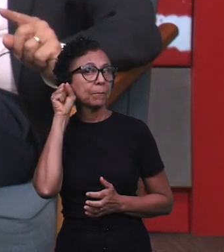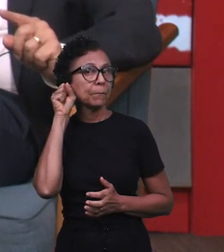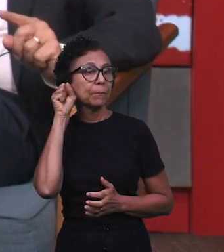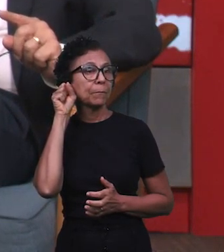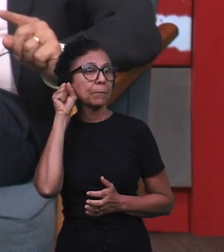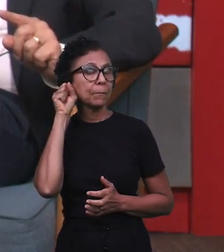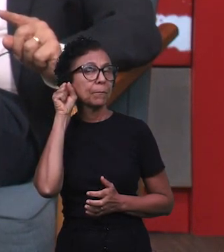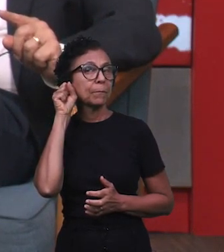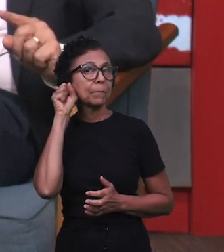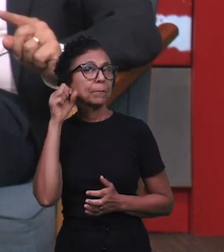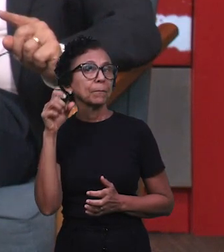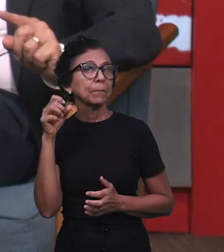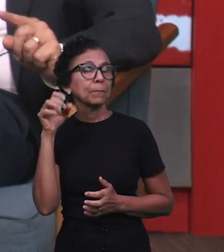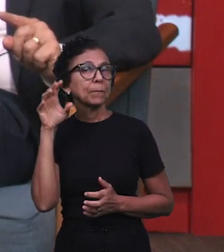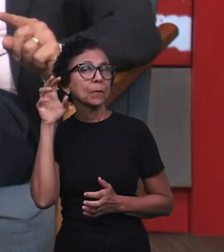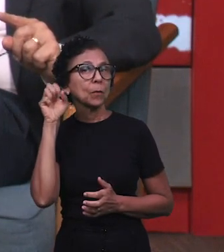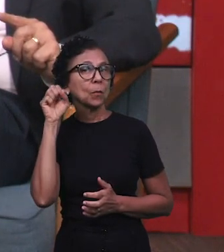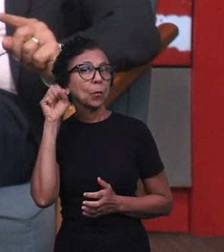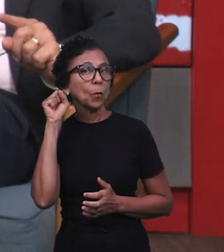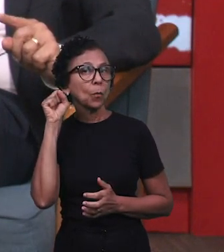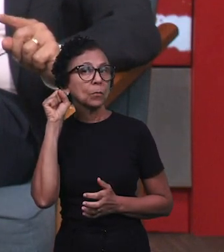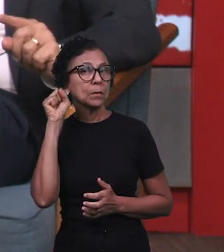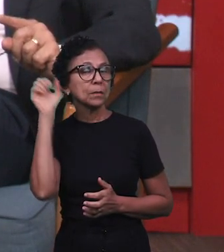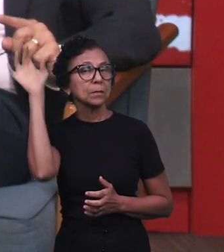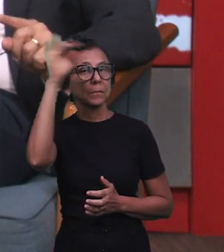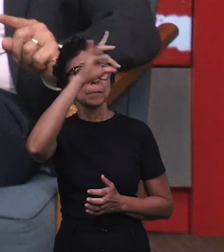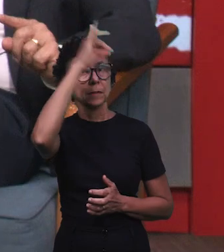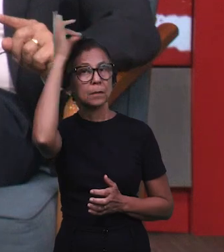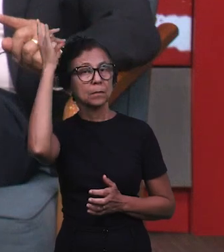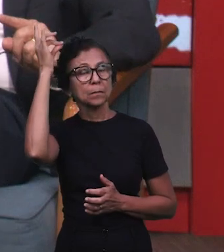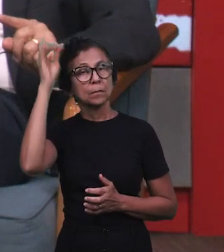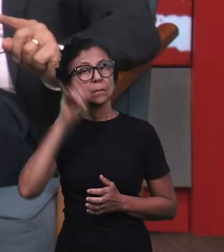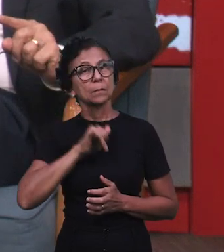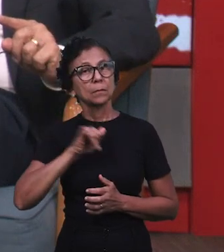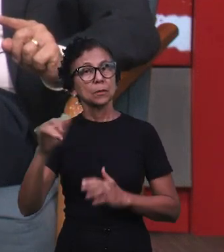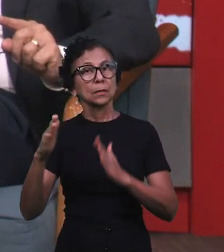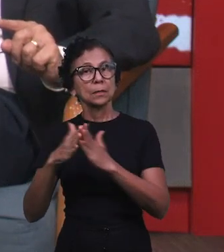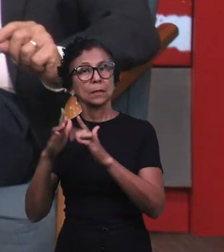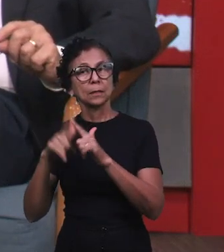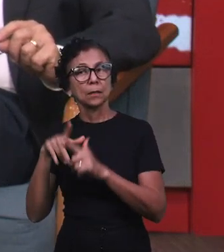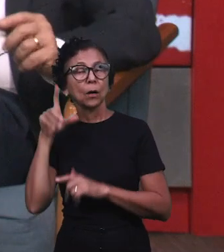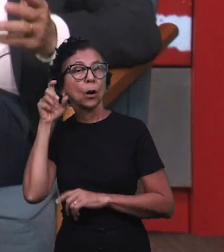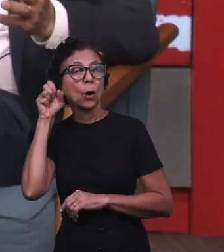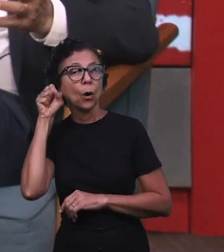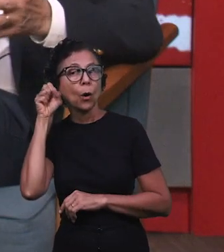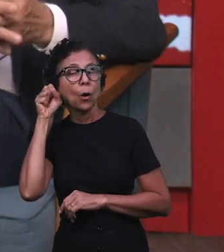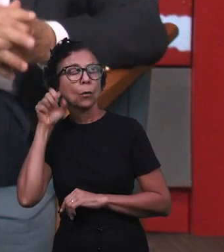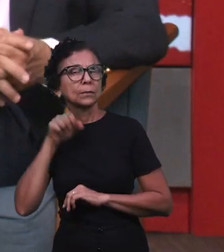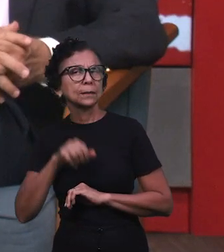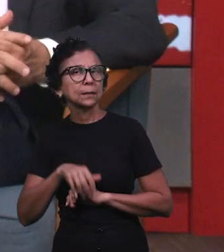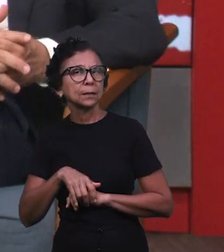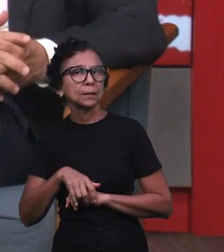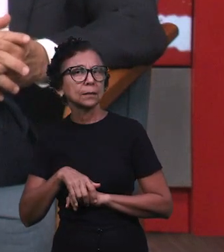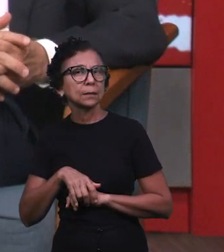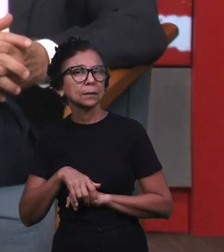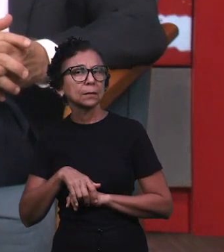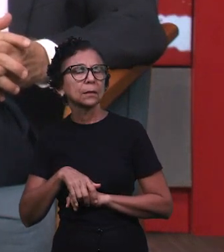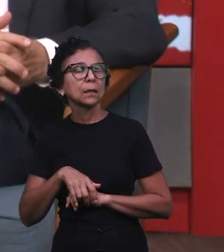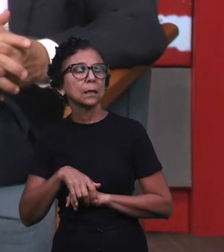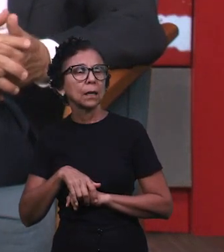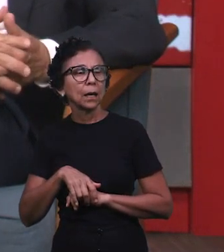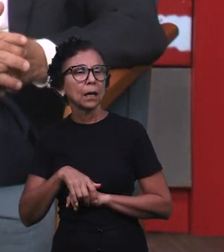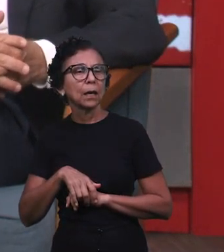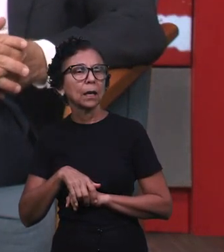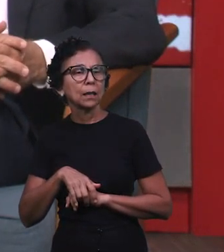Quem tem ouvidos para ouvir, ouça o que o Espírito diz às igrejas. Muita gente fez